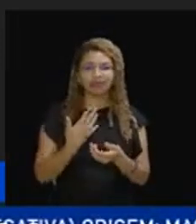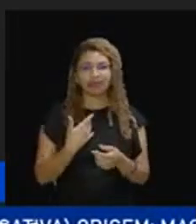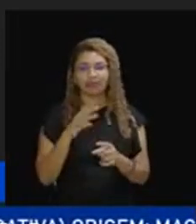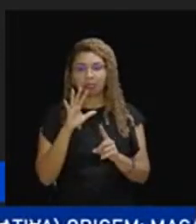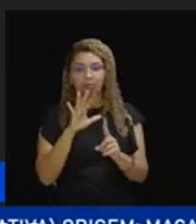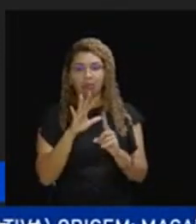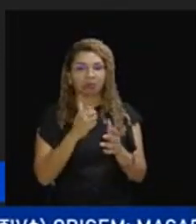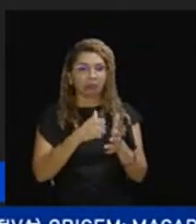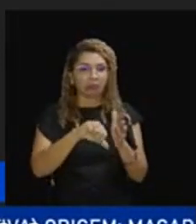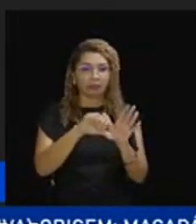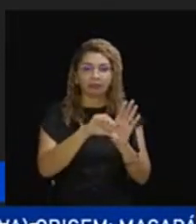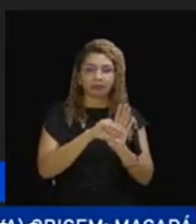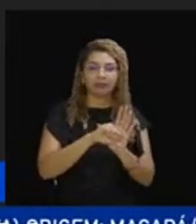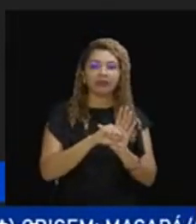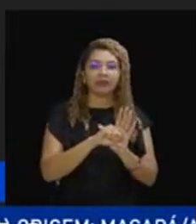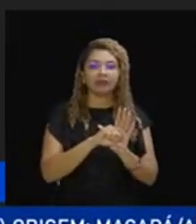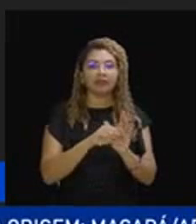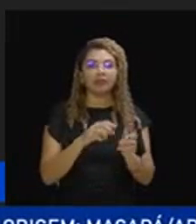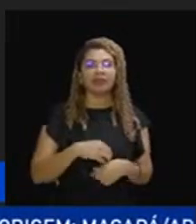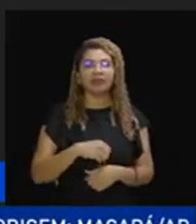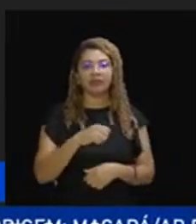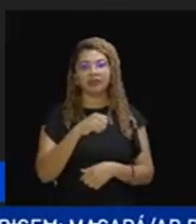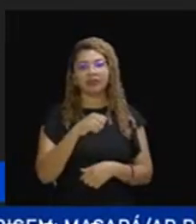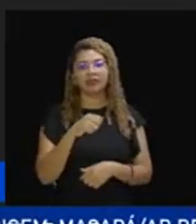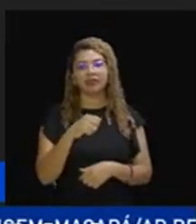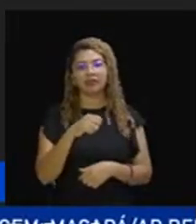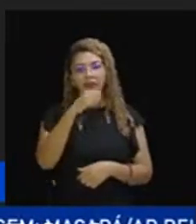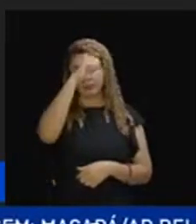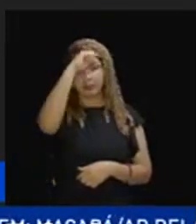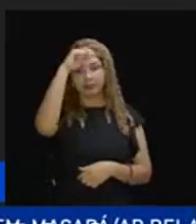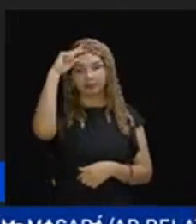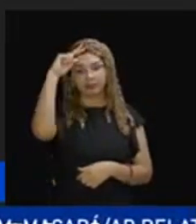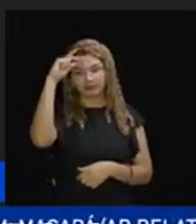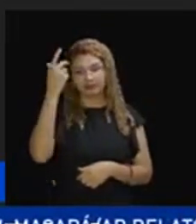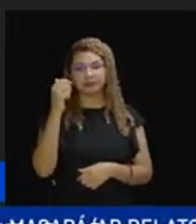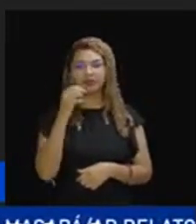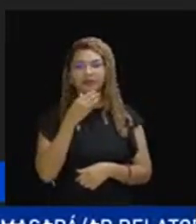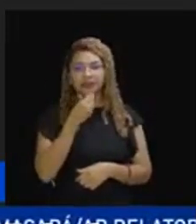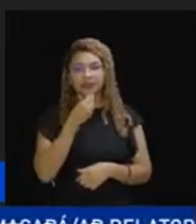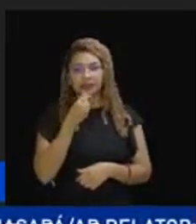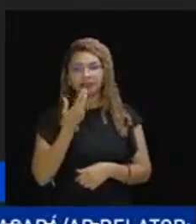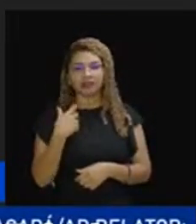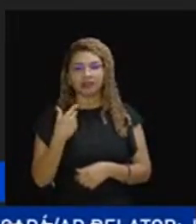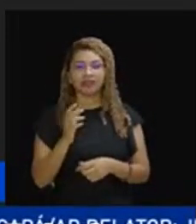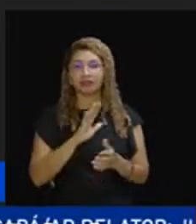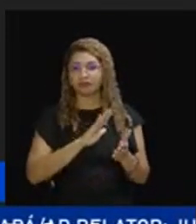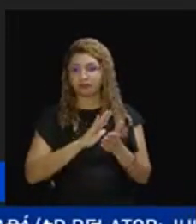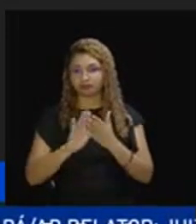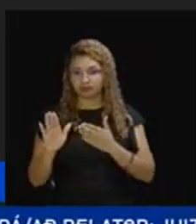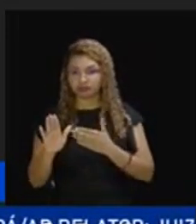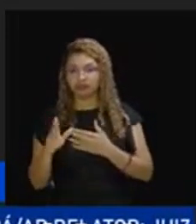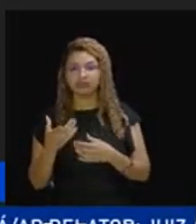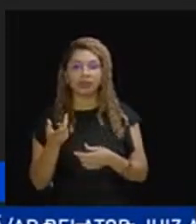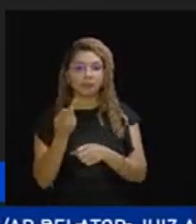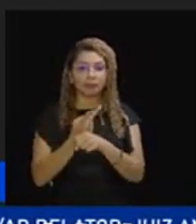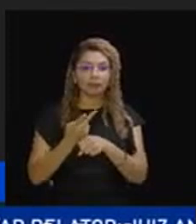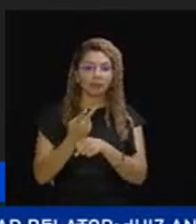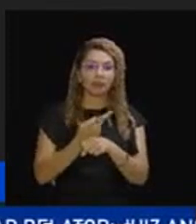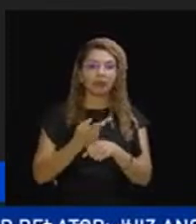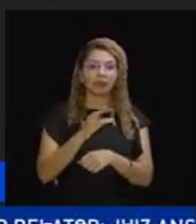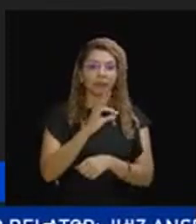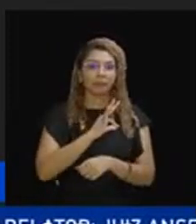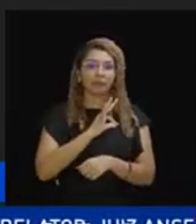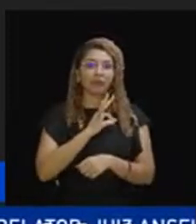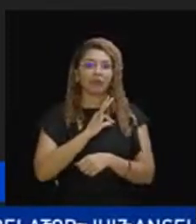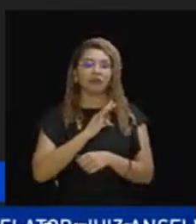quebra o bunker da corrupção da prefeitura da cidade. Prefeito evadiu-se do local e é procurado pela Polícia Federal em sua residência.